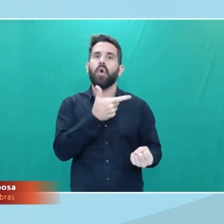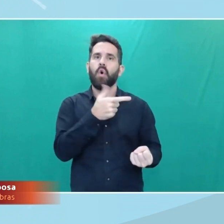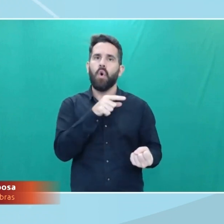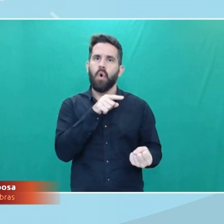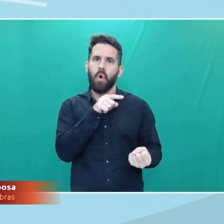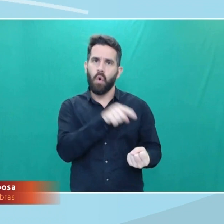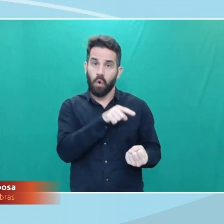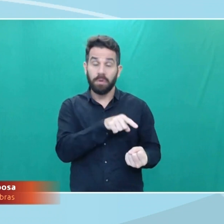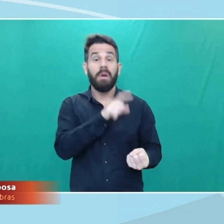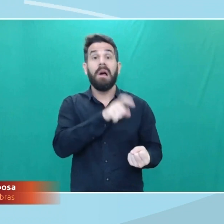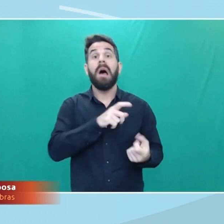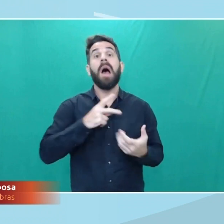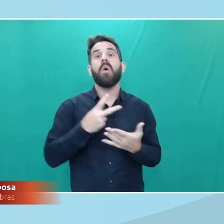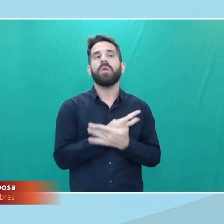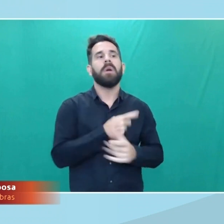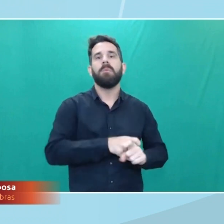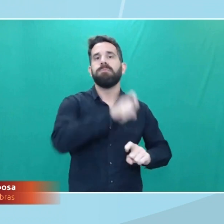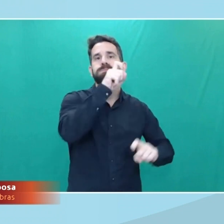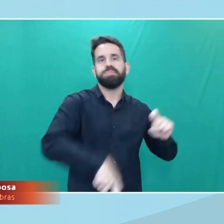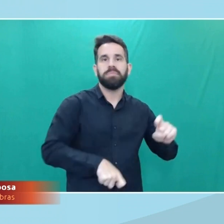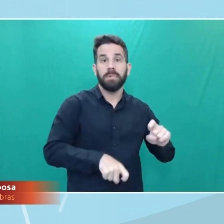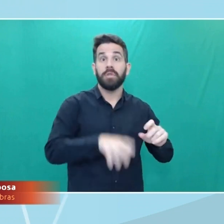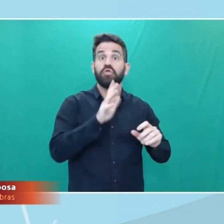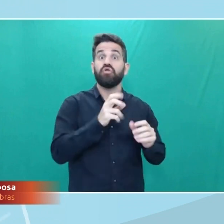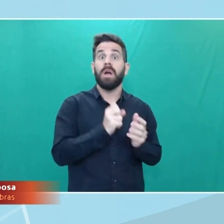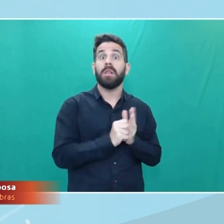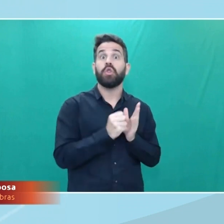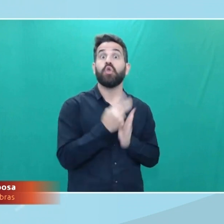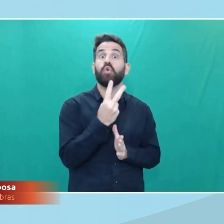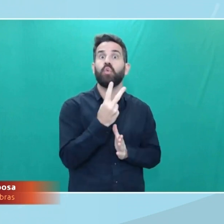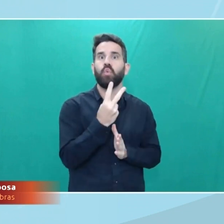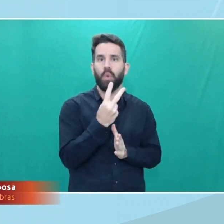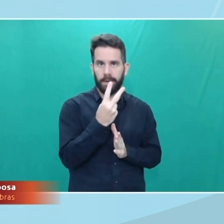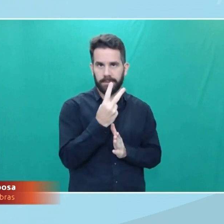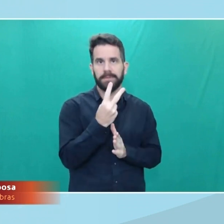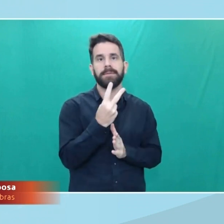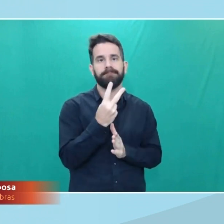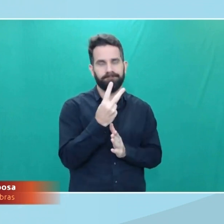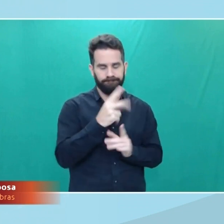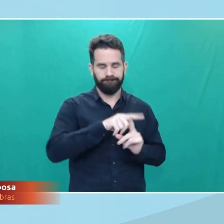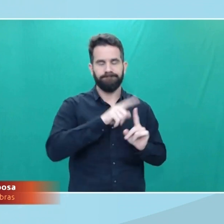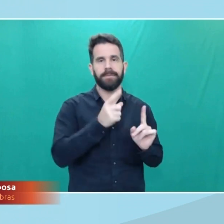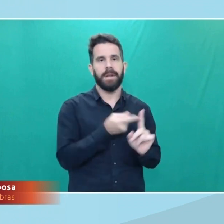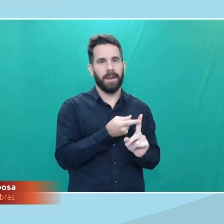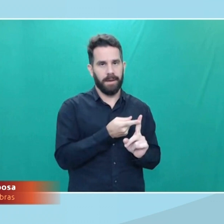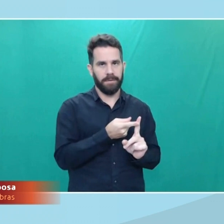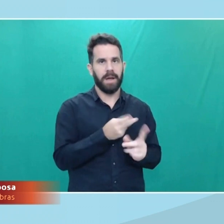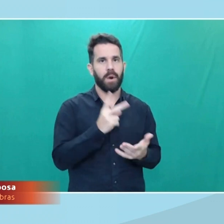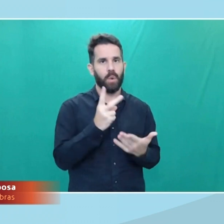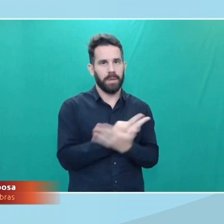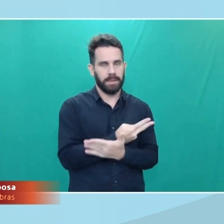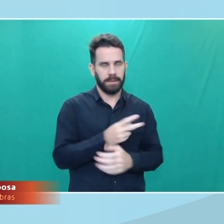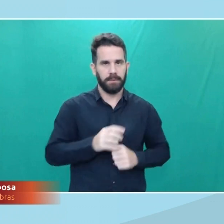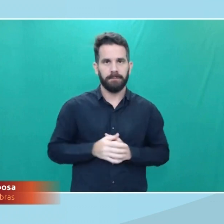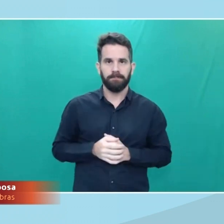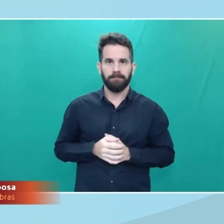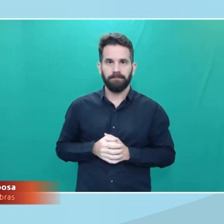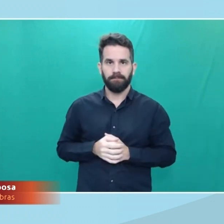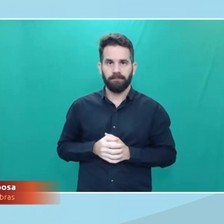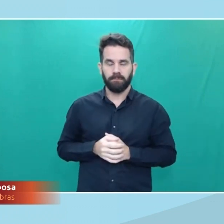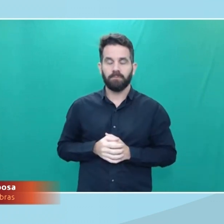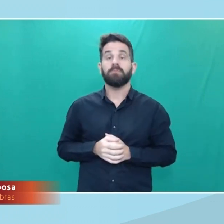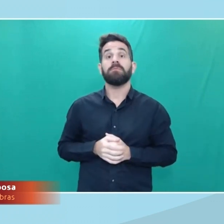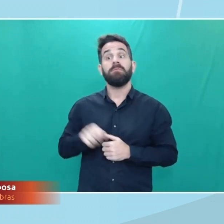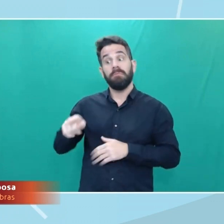essa criança estava grávida pela segunda vez. Depois que foi confirmada e divulgada essa nomeação de uma